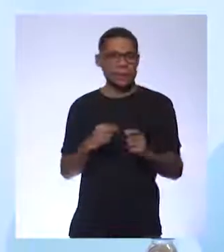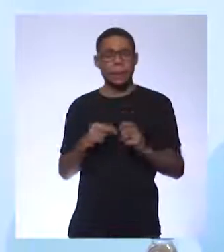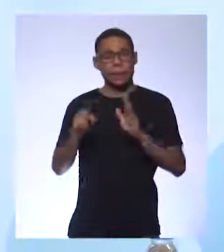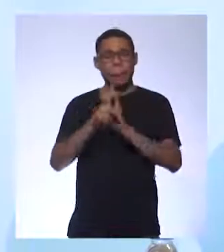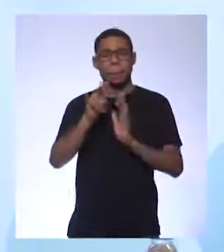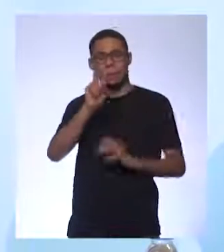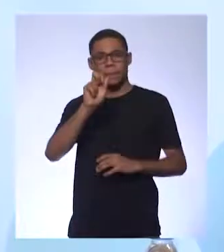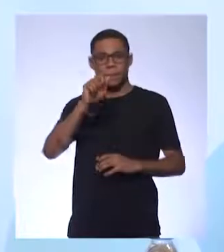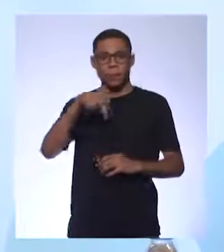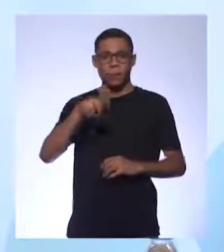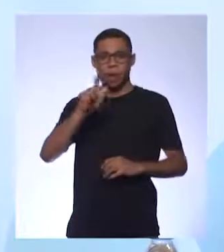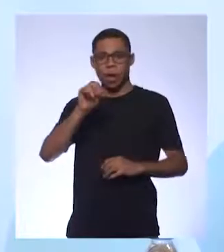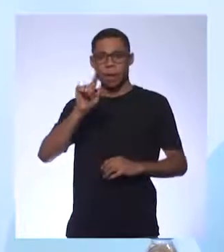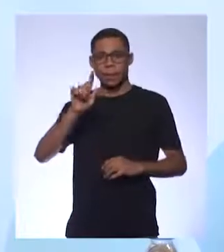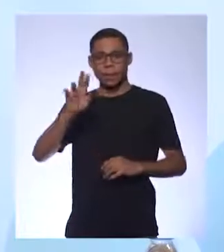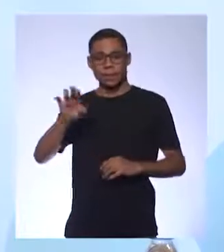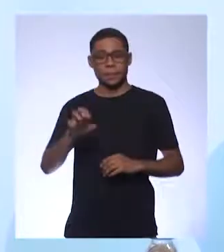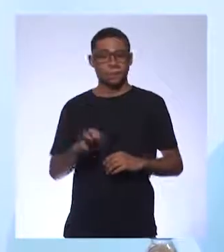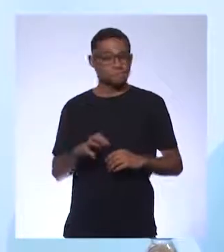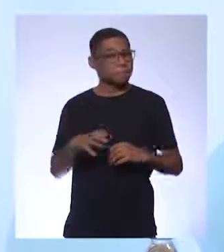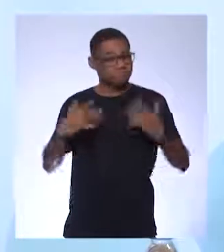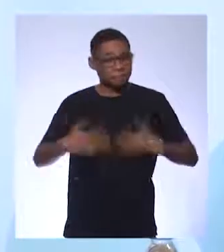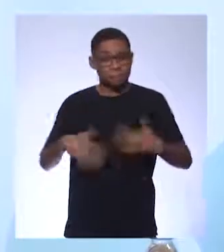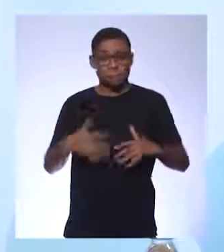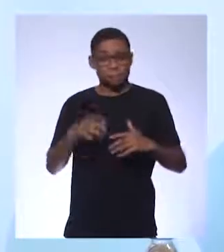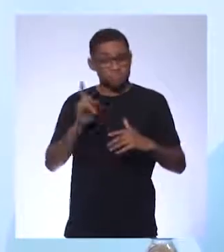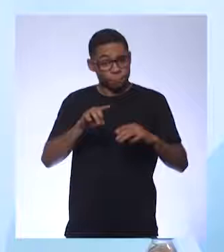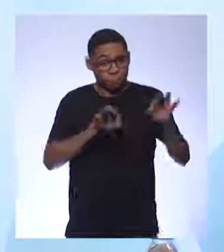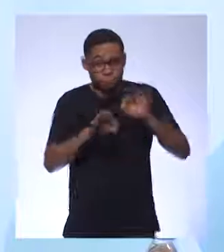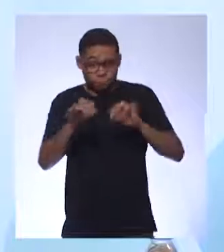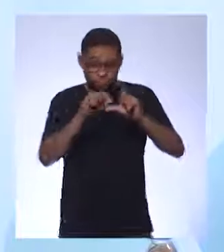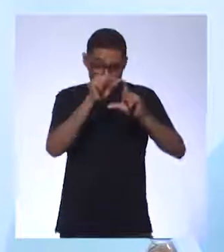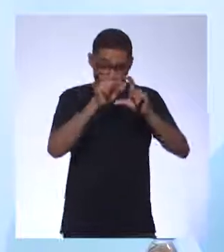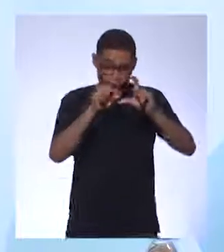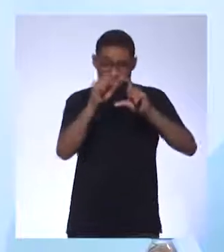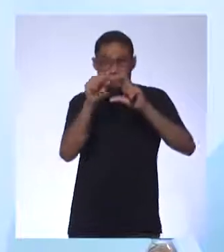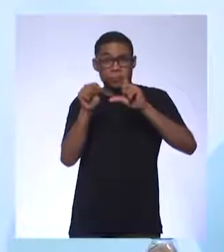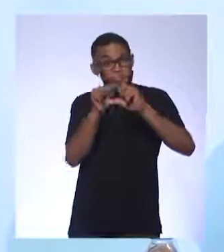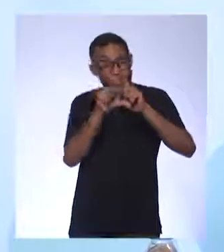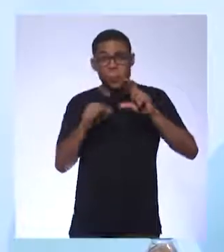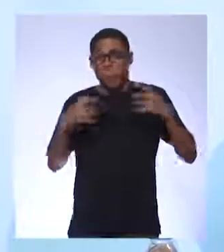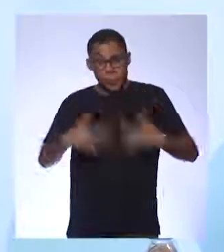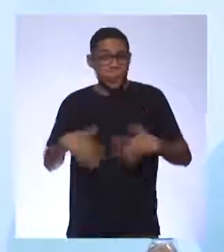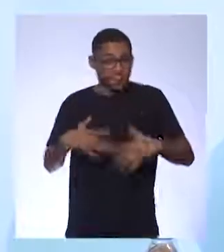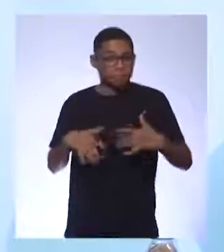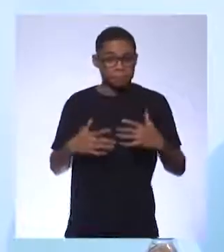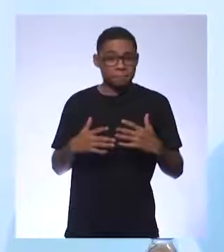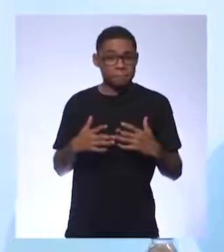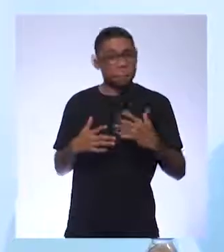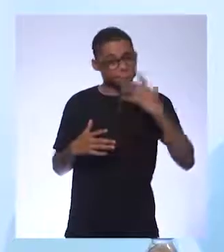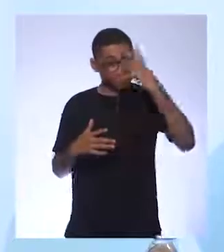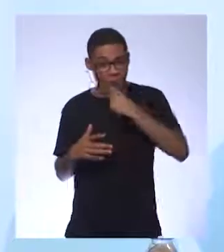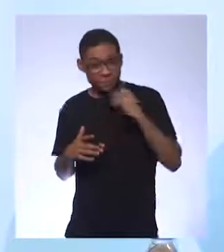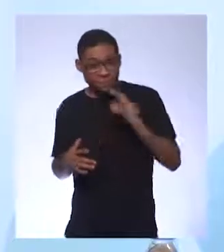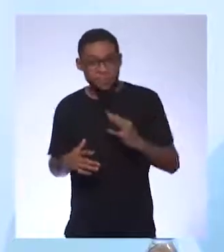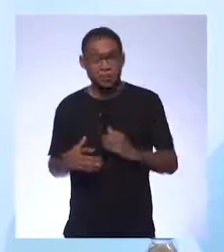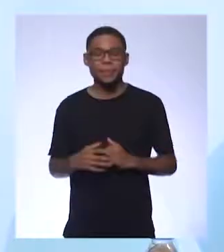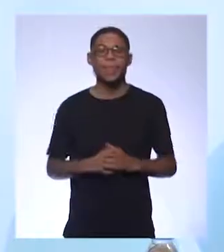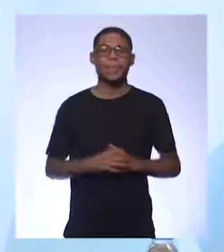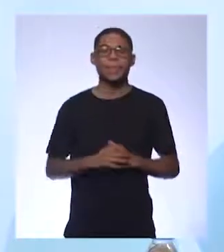uma escultura. Eu trouxe porque é processo de criação, é uma escultura, não deixa de ser. Agora a gente vai conversar um pouquinho, turma,